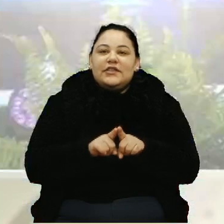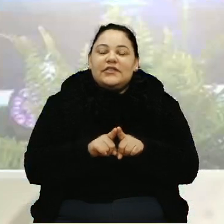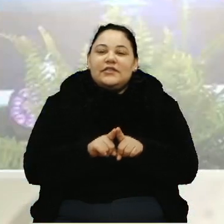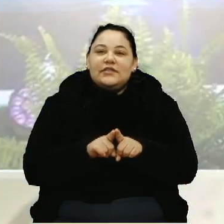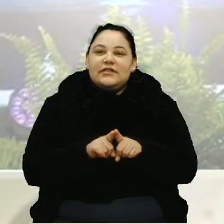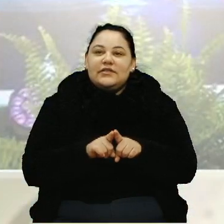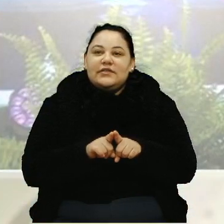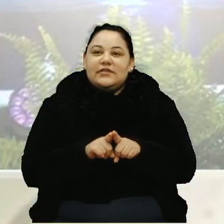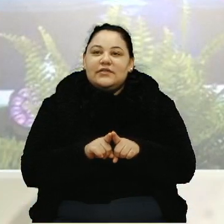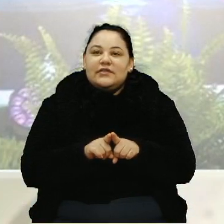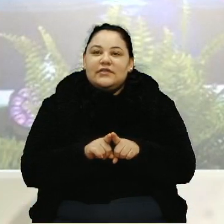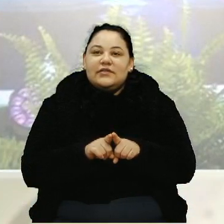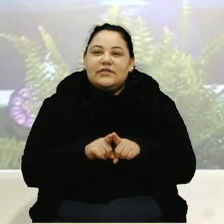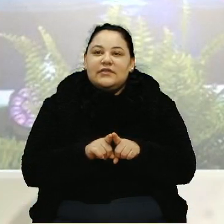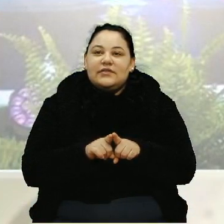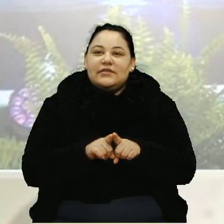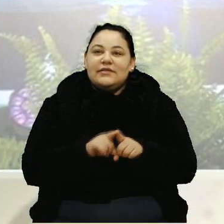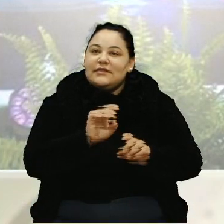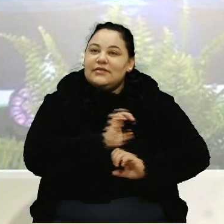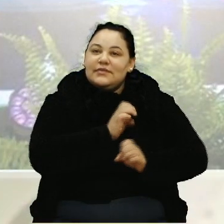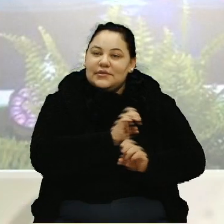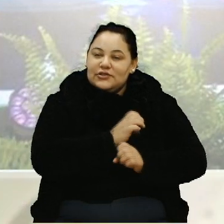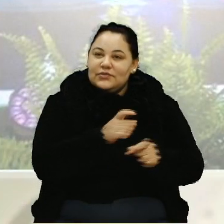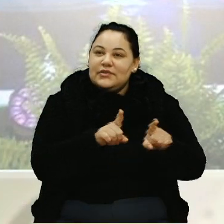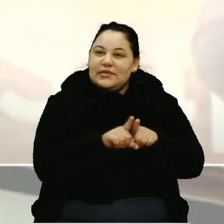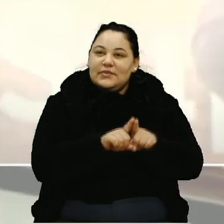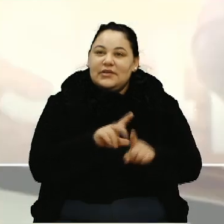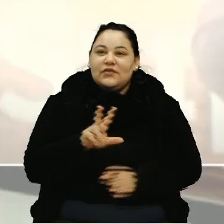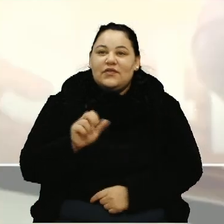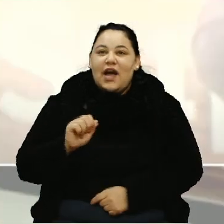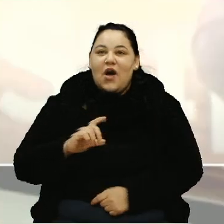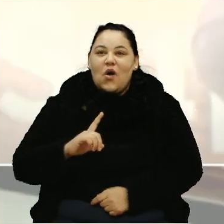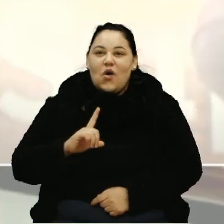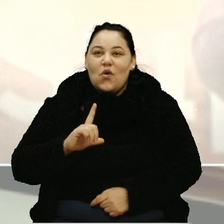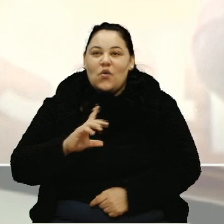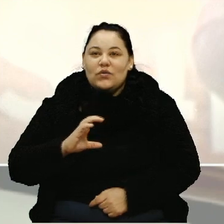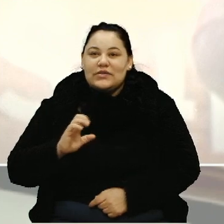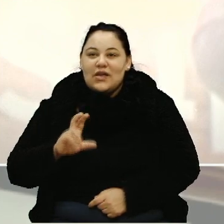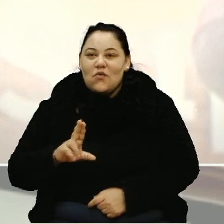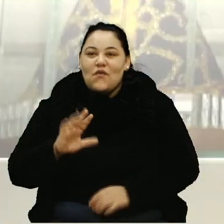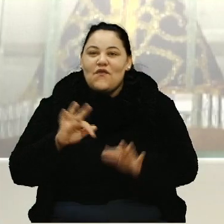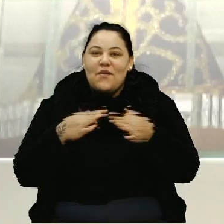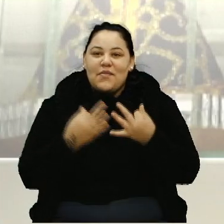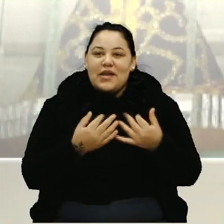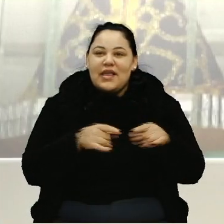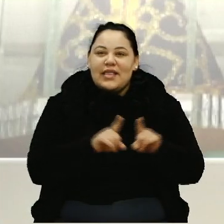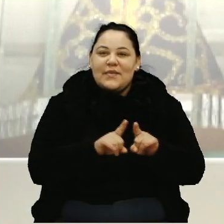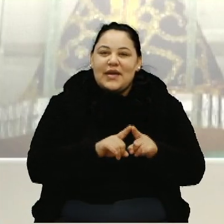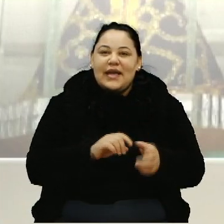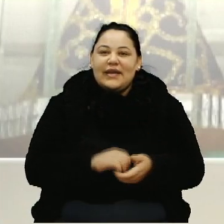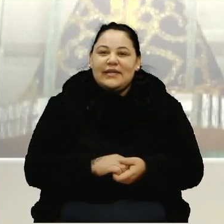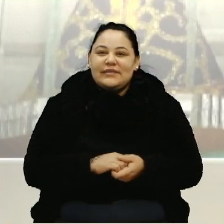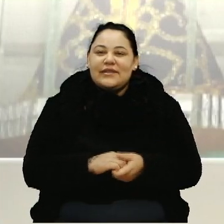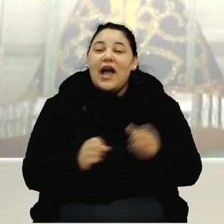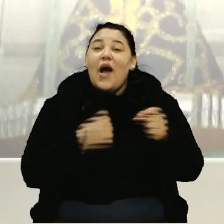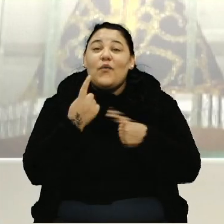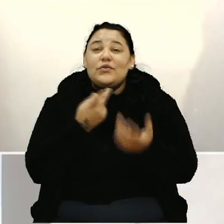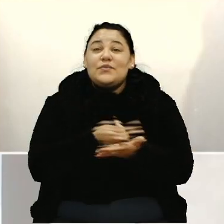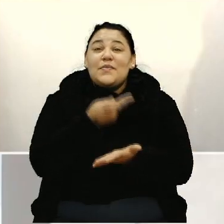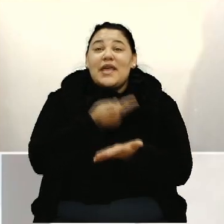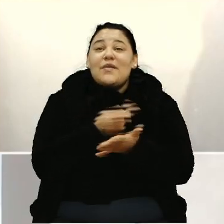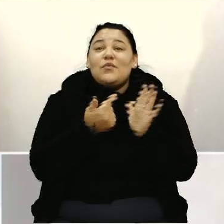pelo empreendimento do Valceu e família. Então aí são alguns prêmios que